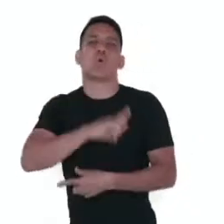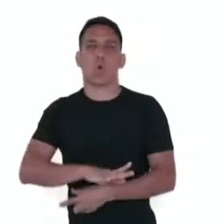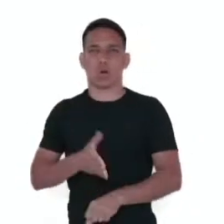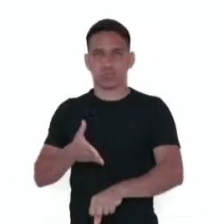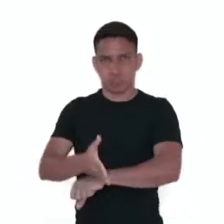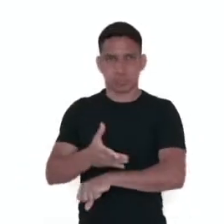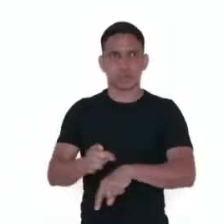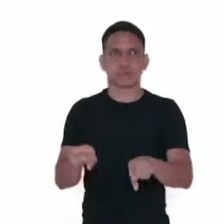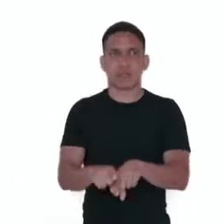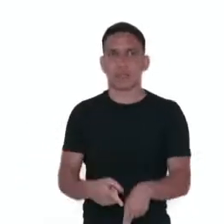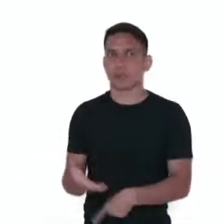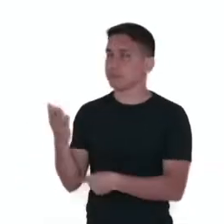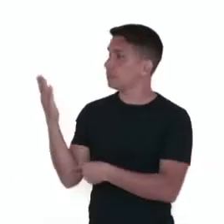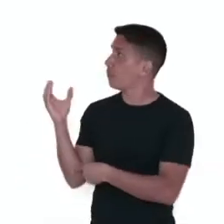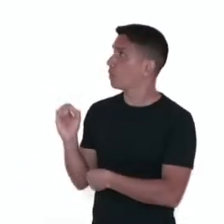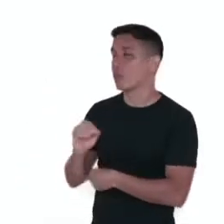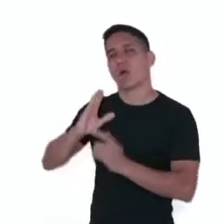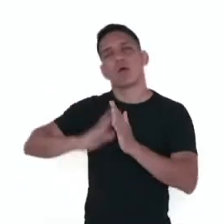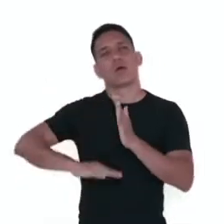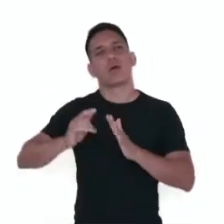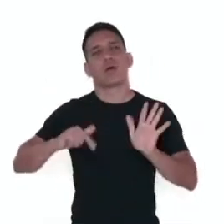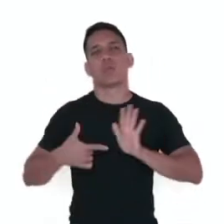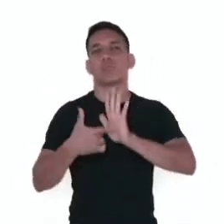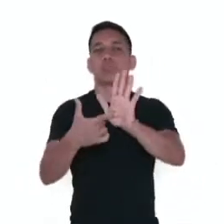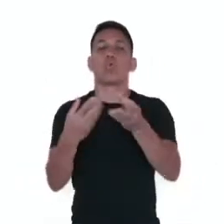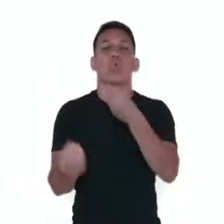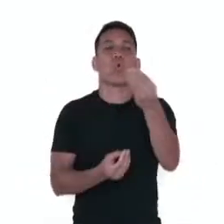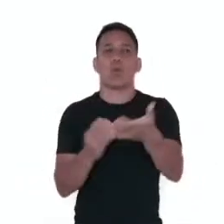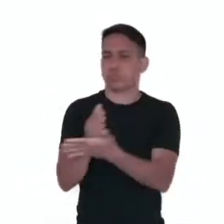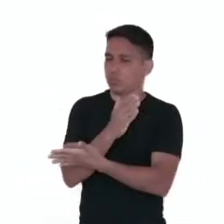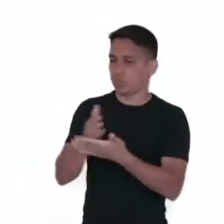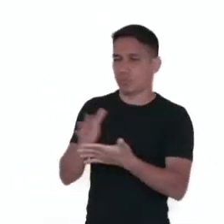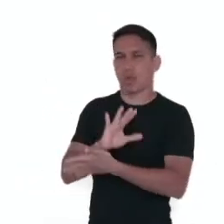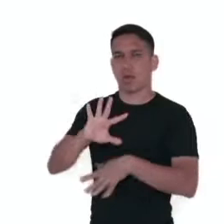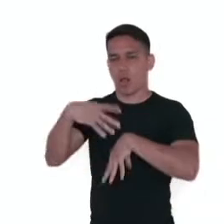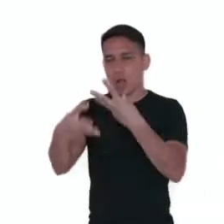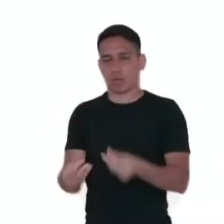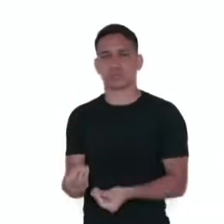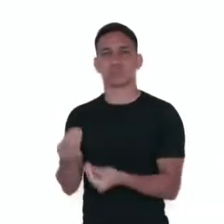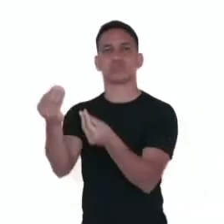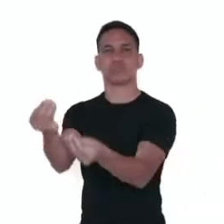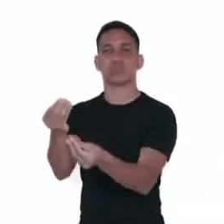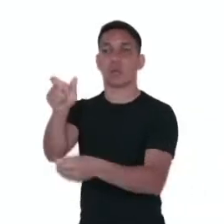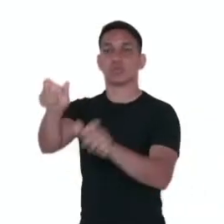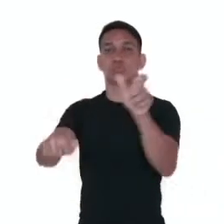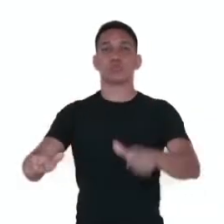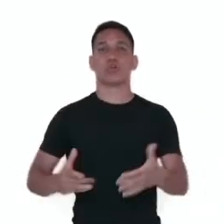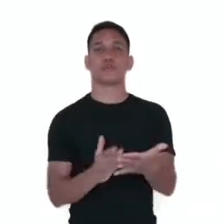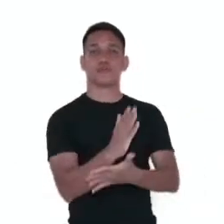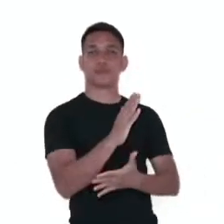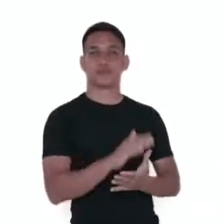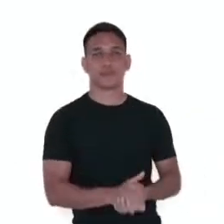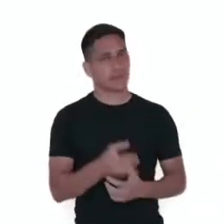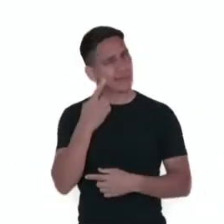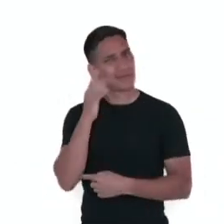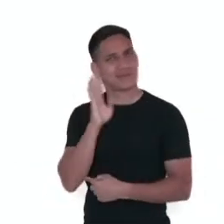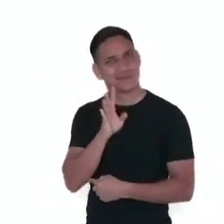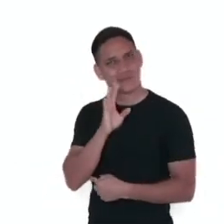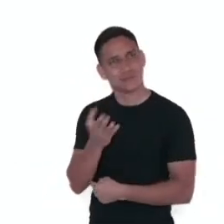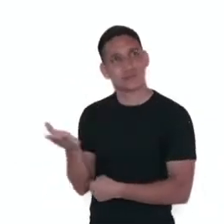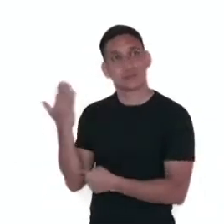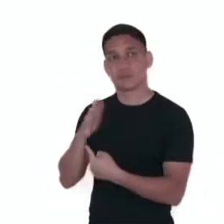um Codex Manese, mostrando a repartição de prêmios em um torneio entre os vencedores. Olha que bacana, né? Então